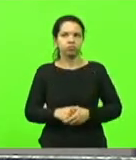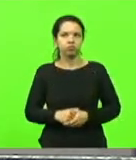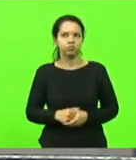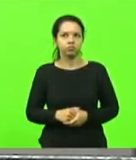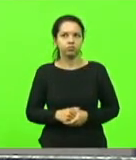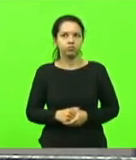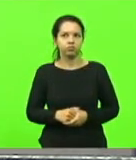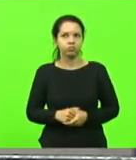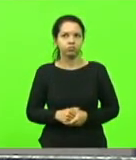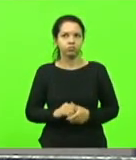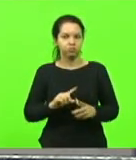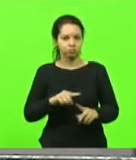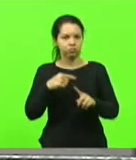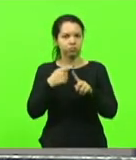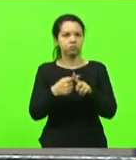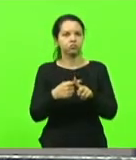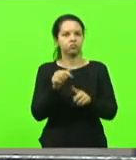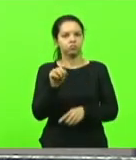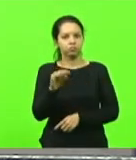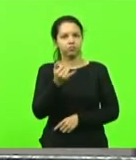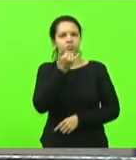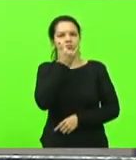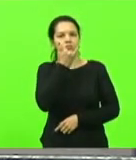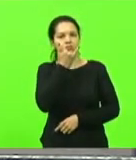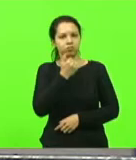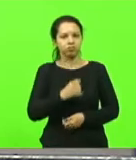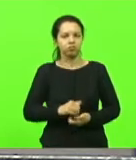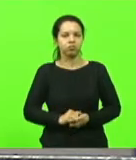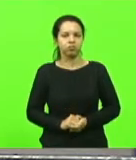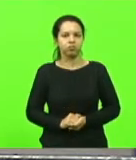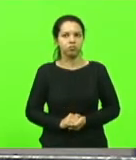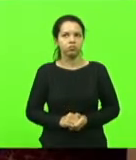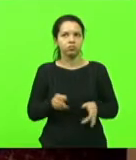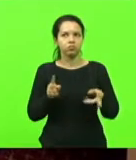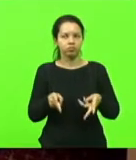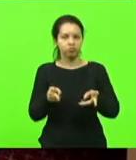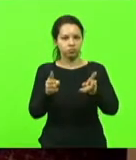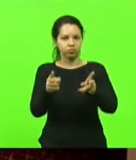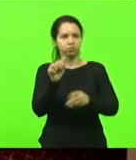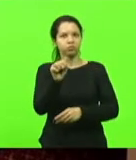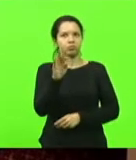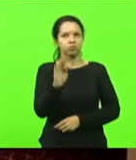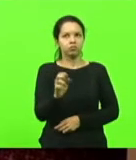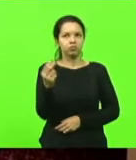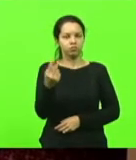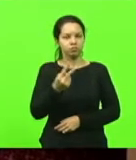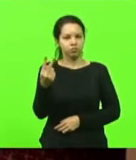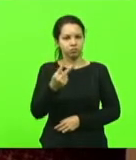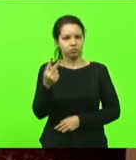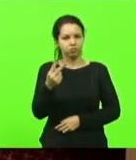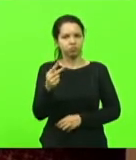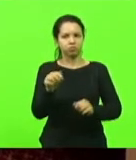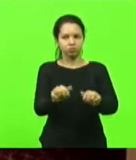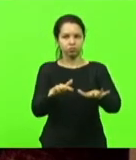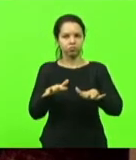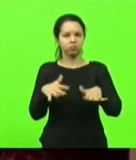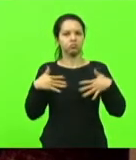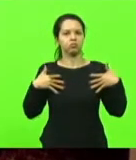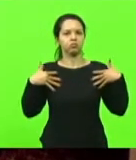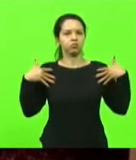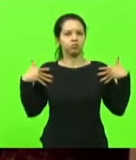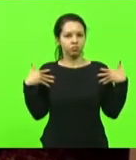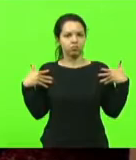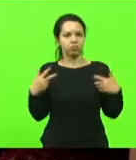uma ata da sessão solene. Tem duas atas, perdão. Dando sequência à ata da segunda sessão solene da terceira sessão